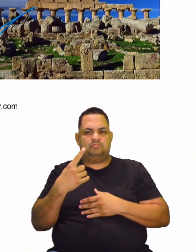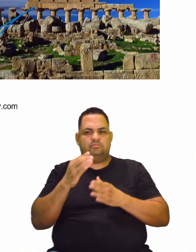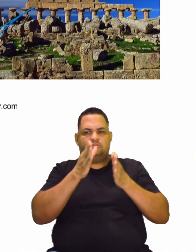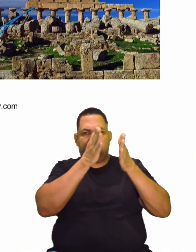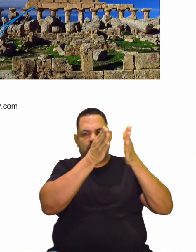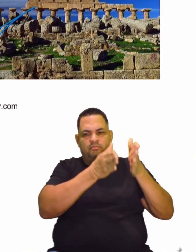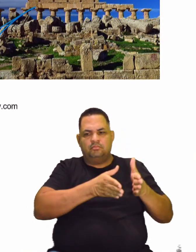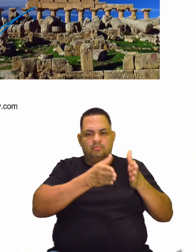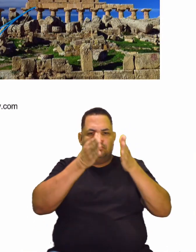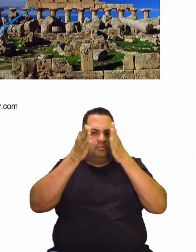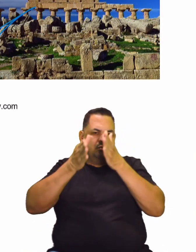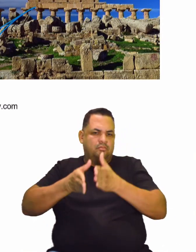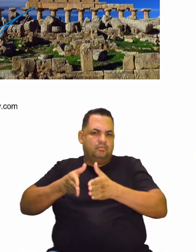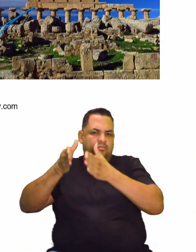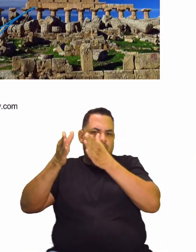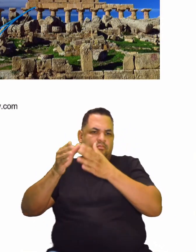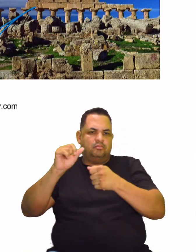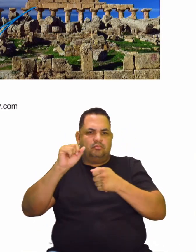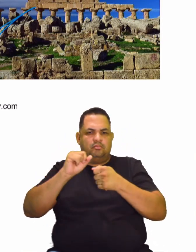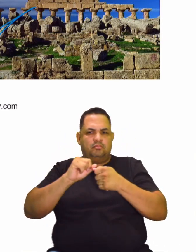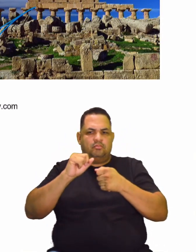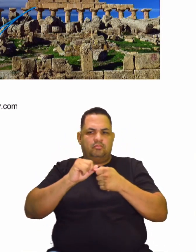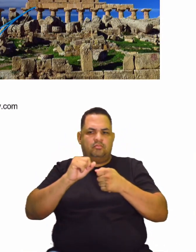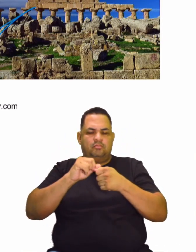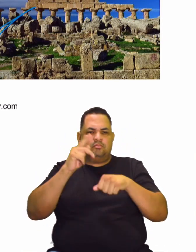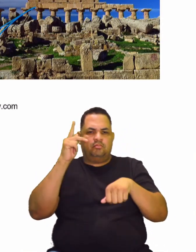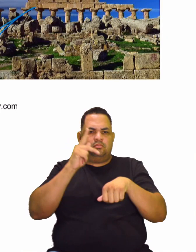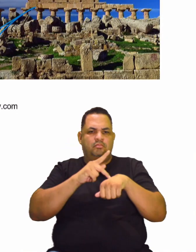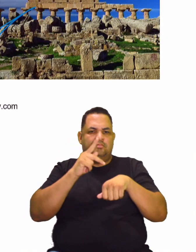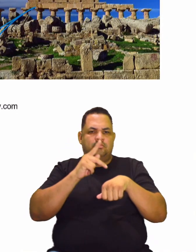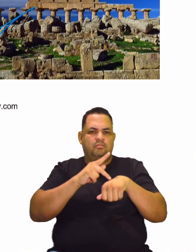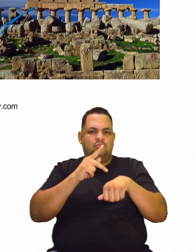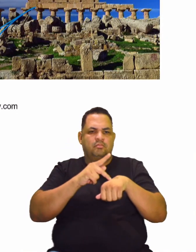colunas feitas aí em pedras, né?